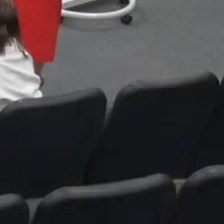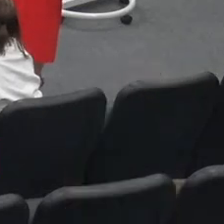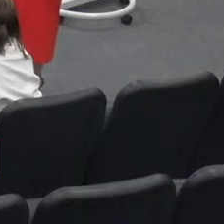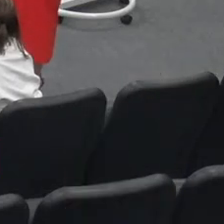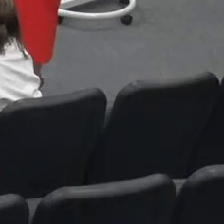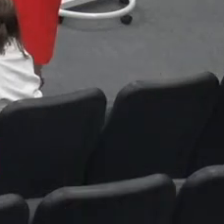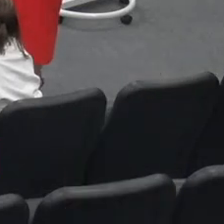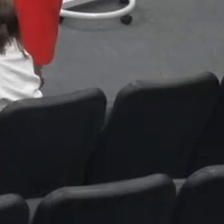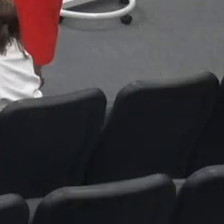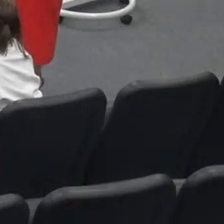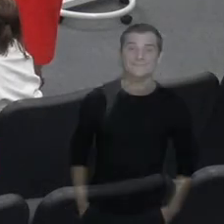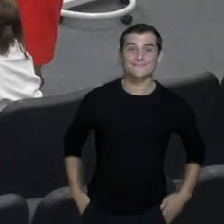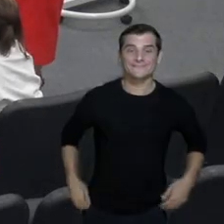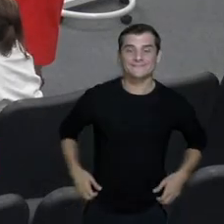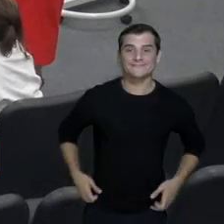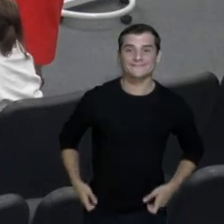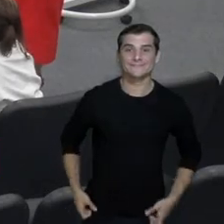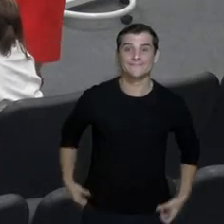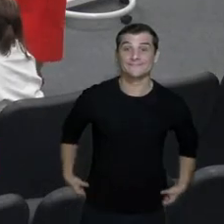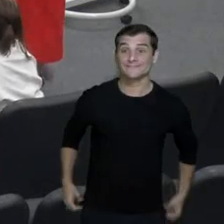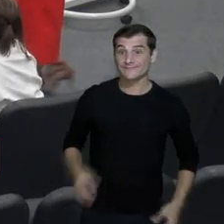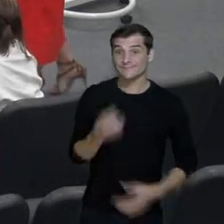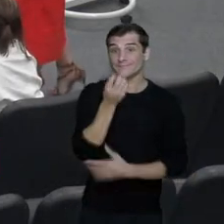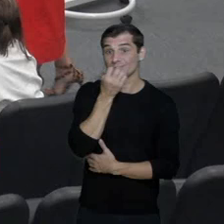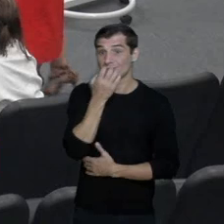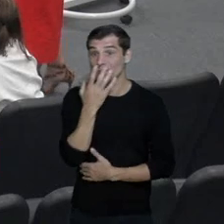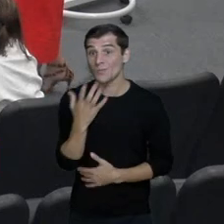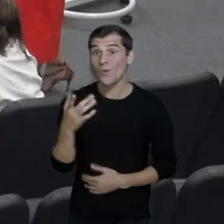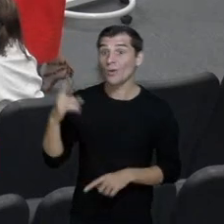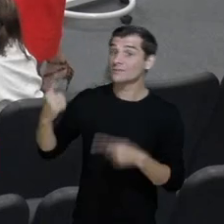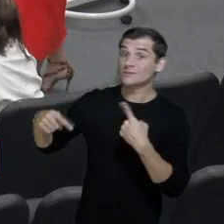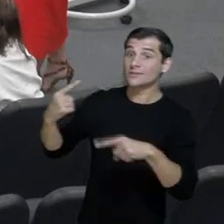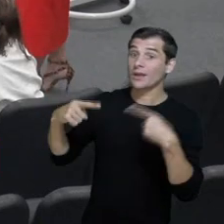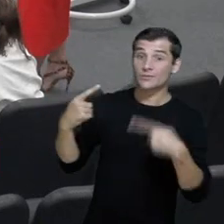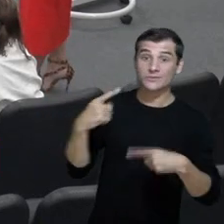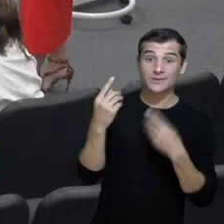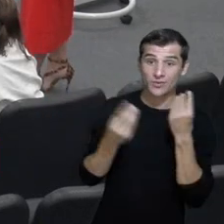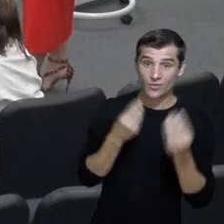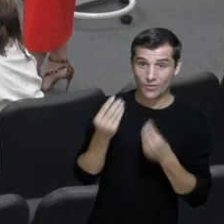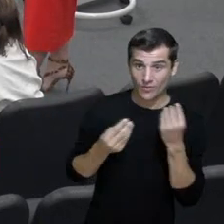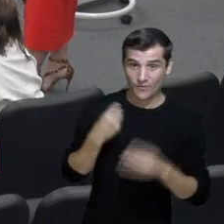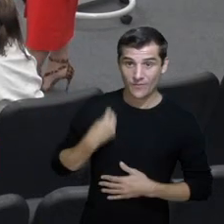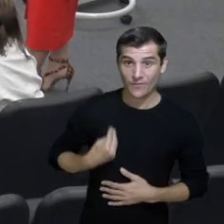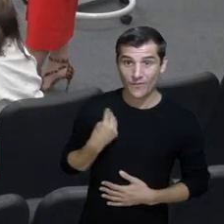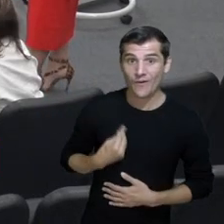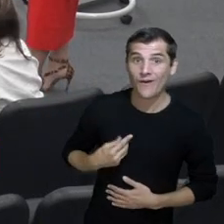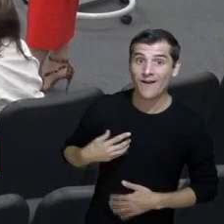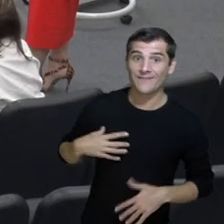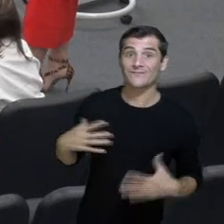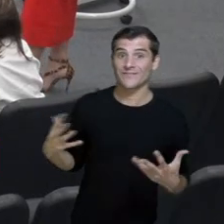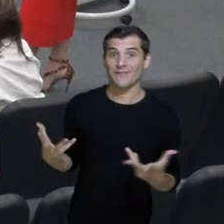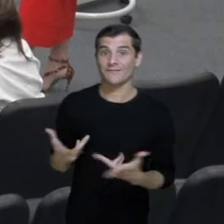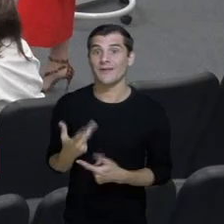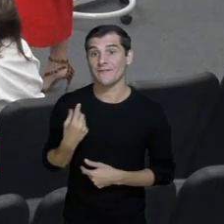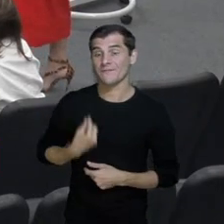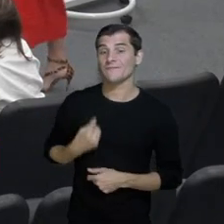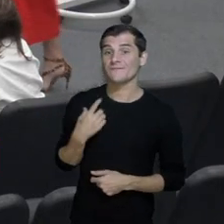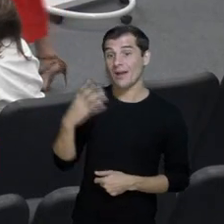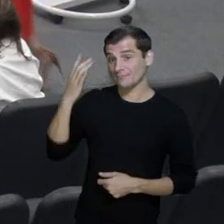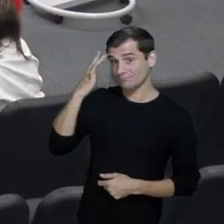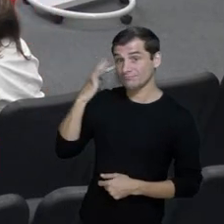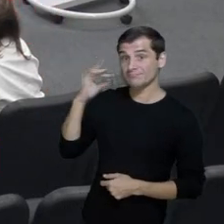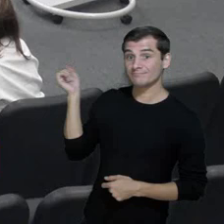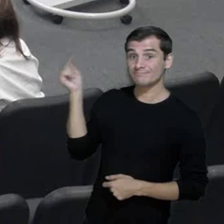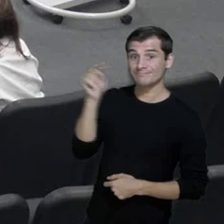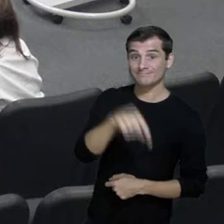WhatsApp muito bom Como foram as discussões calorosas eu acho que sim eu chamei umas duas vezes tudo bem que a